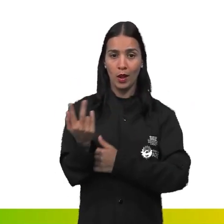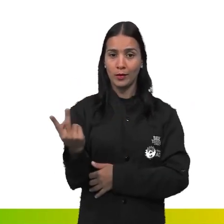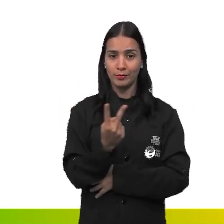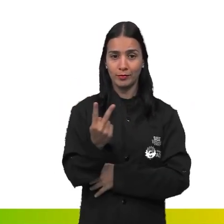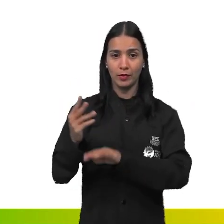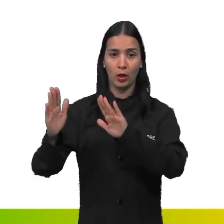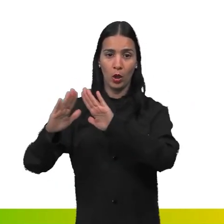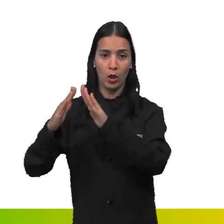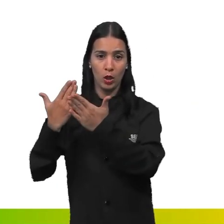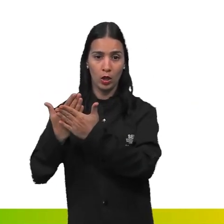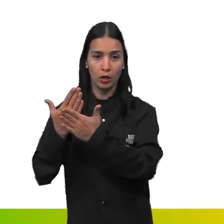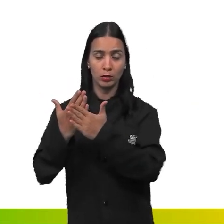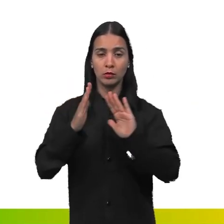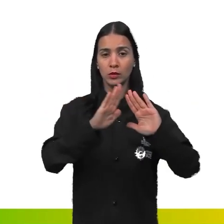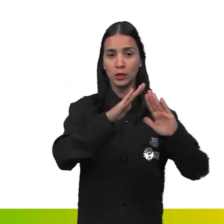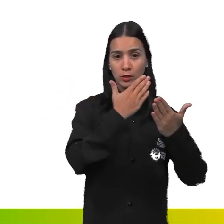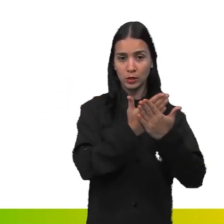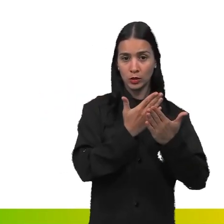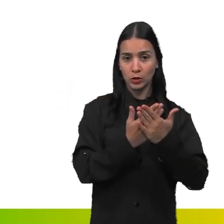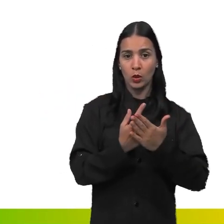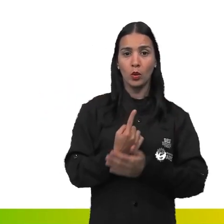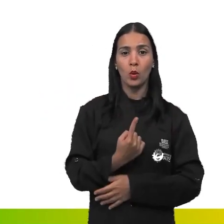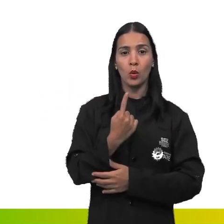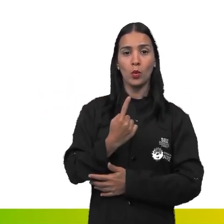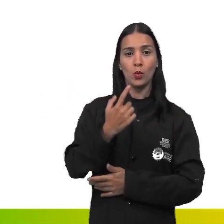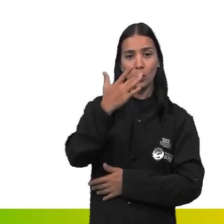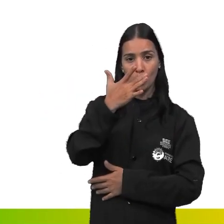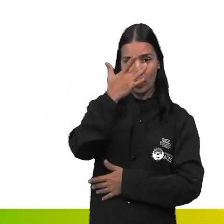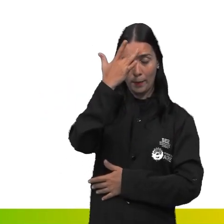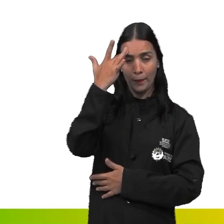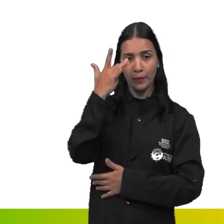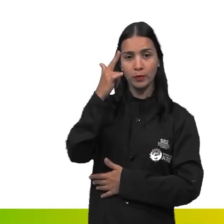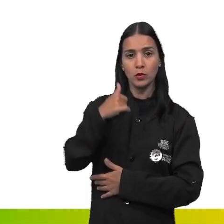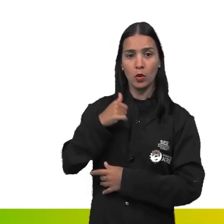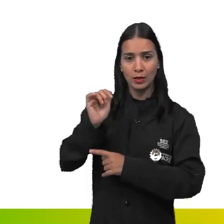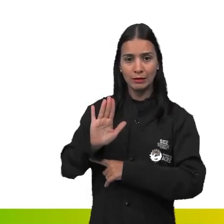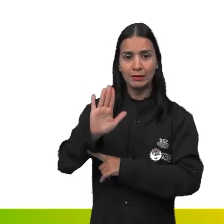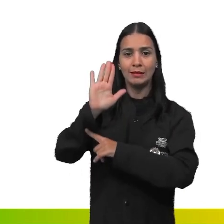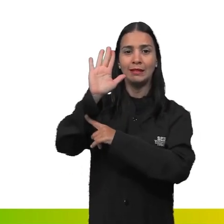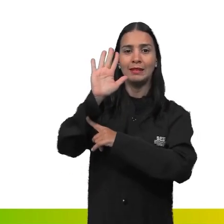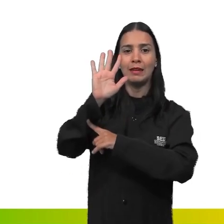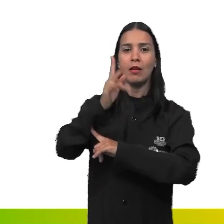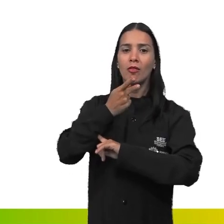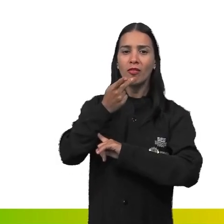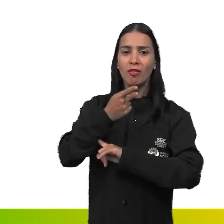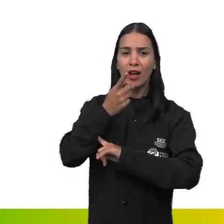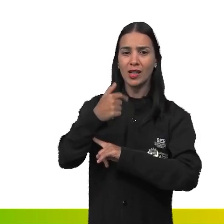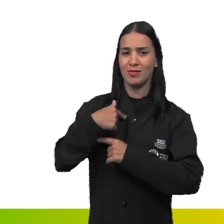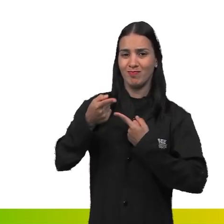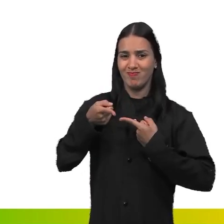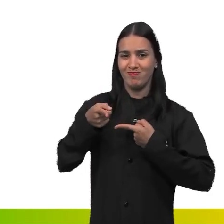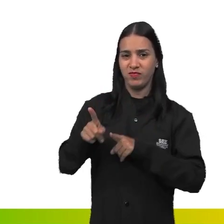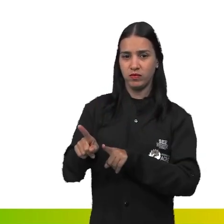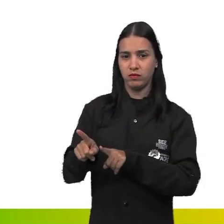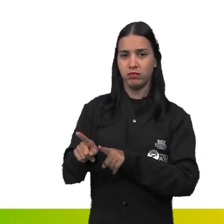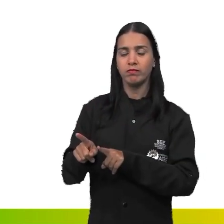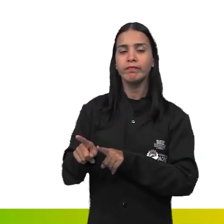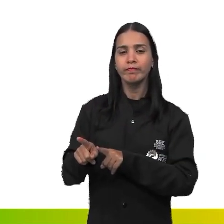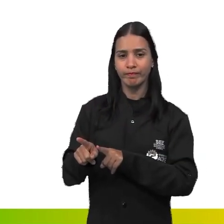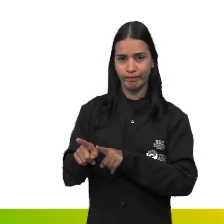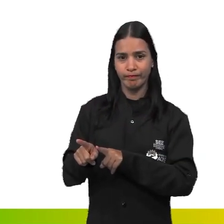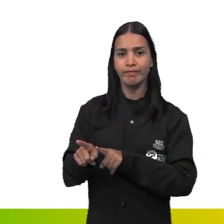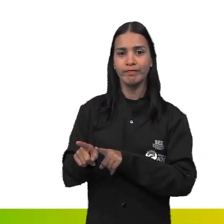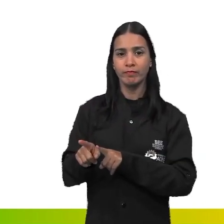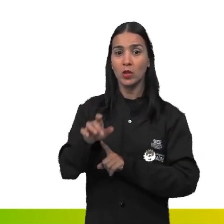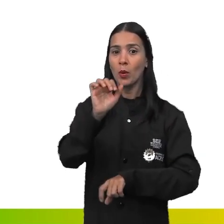jogadores admitiu espontaneamente que cometeu uma falta, mesmo sem o árbitro ter marcado. Já vamos fazer uma